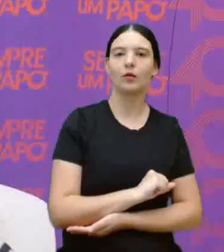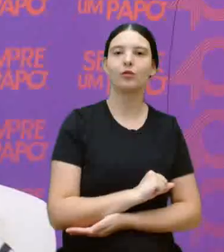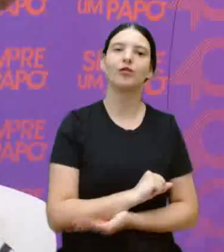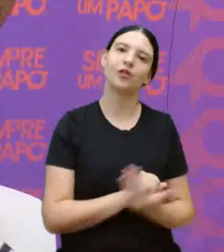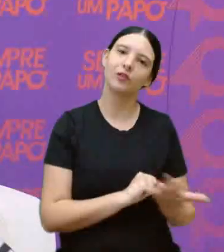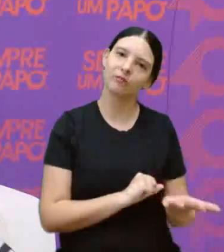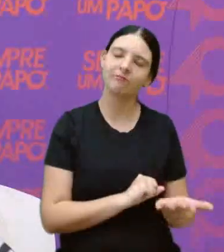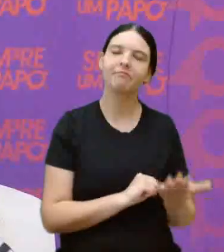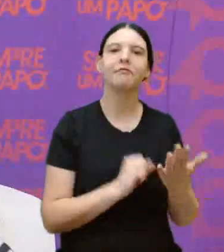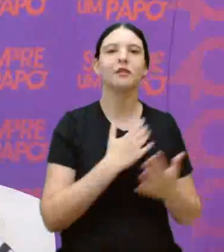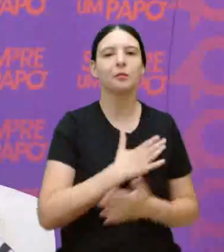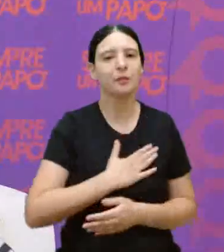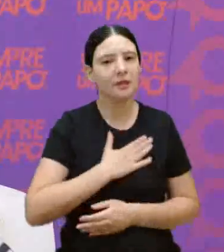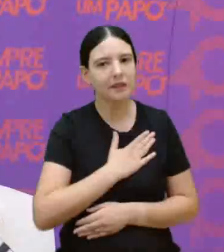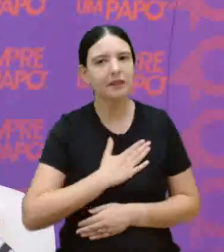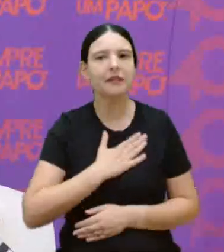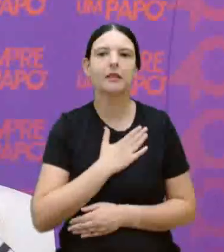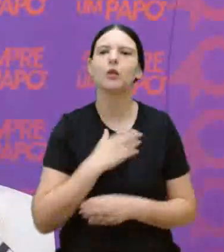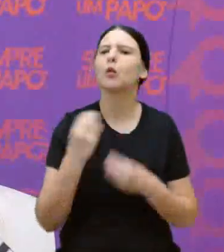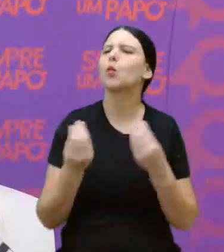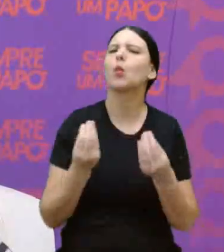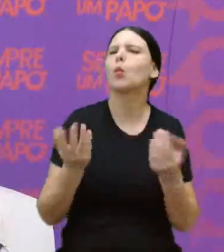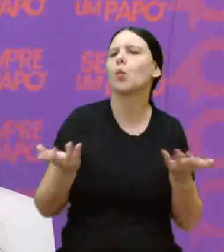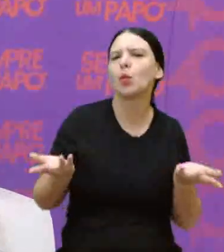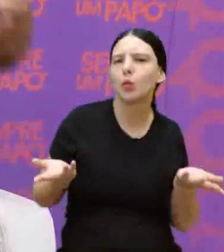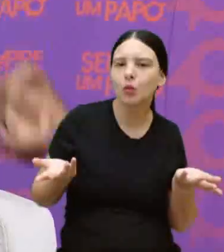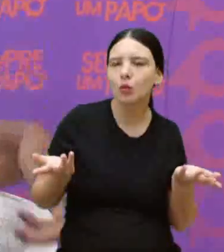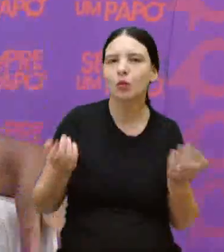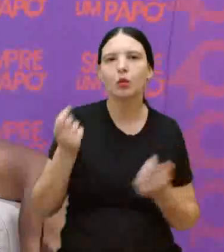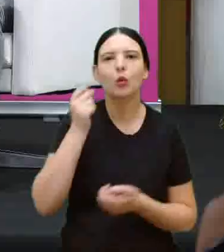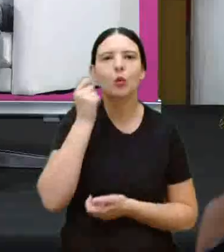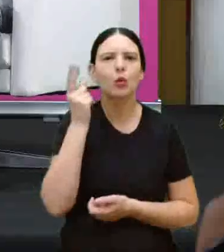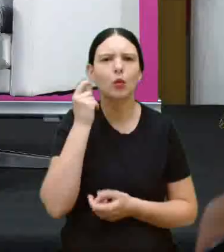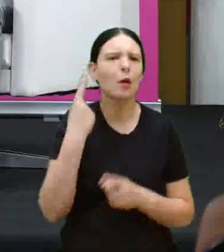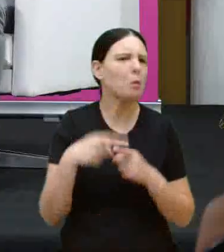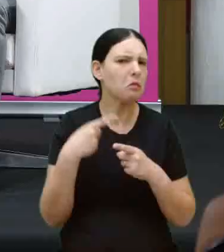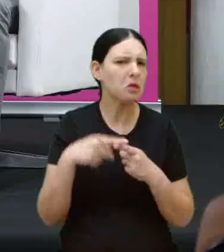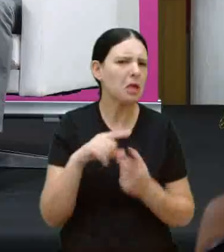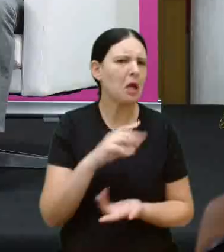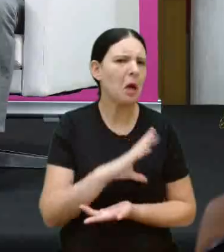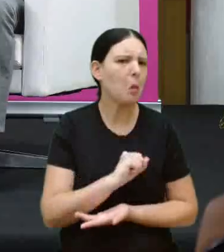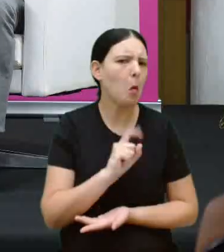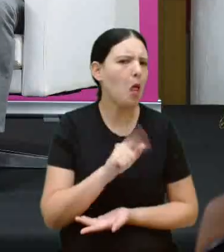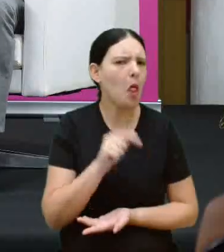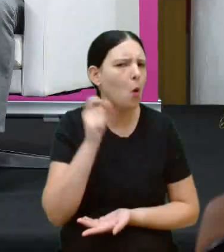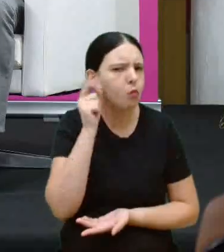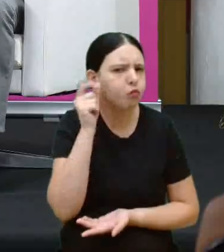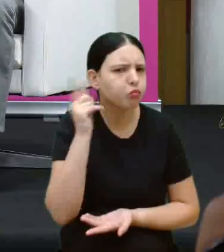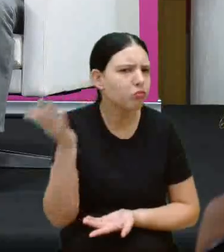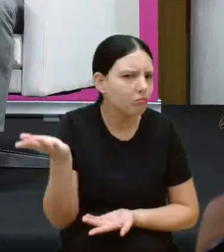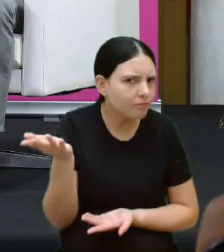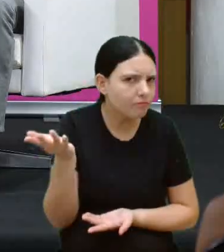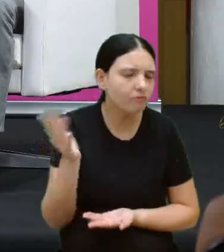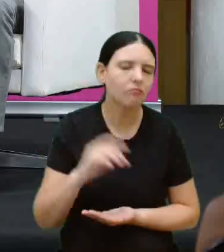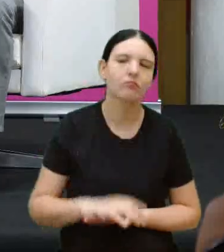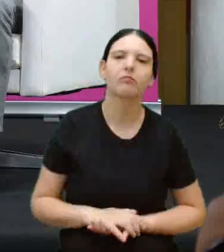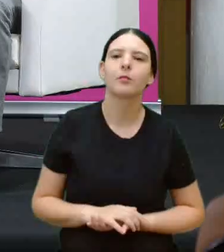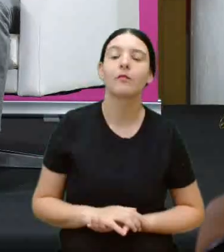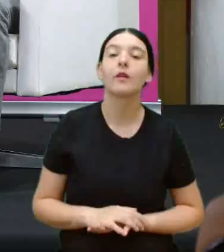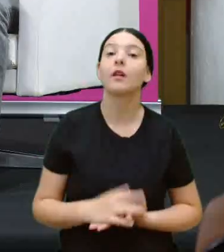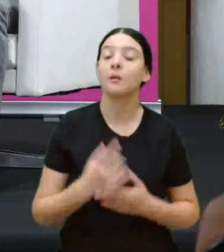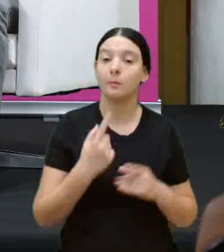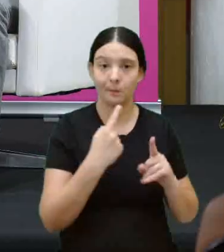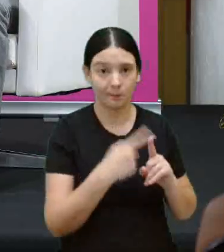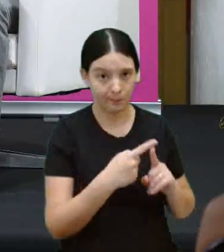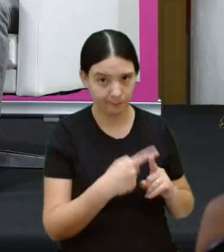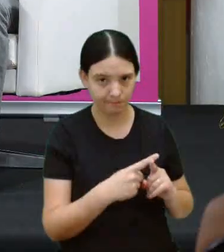prazer? Como que é isso? Como que ele é cultural? Por que ele é cultural? Porque a cultura, ela é